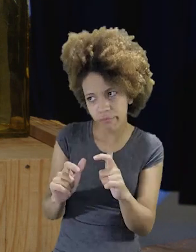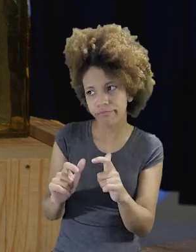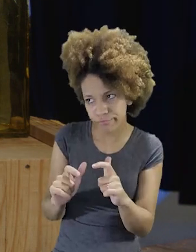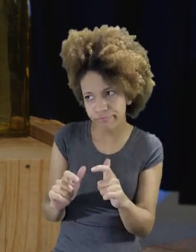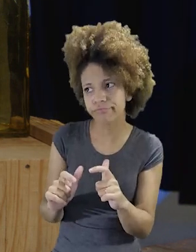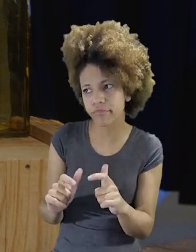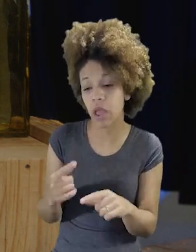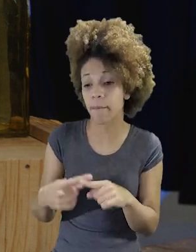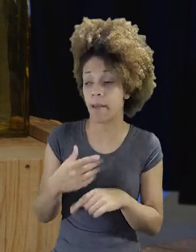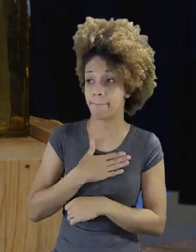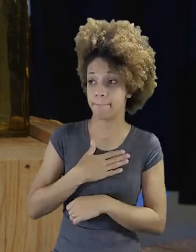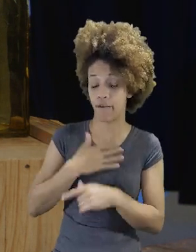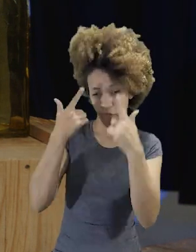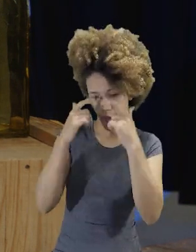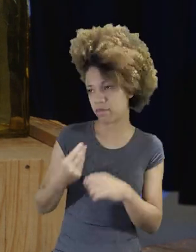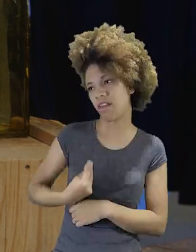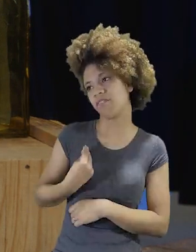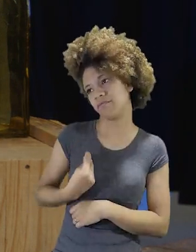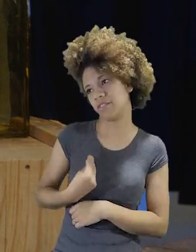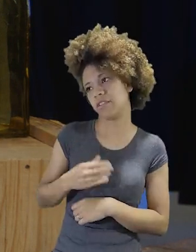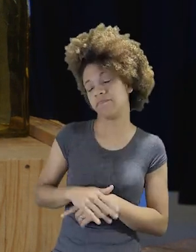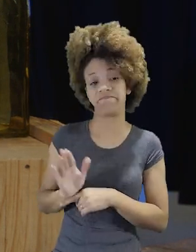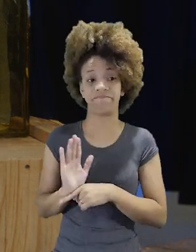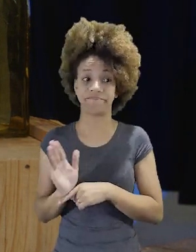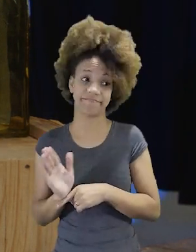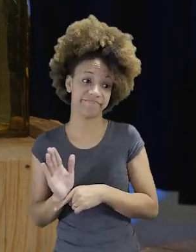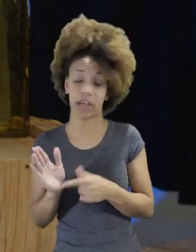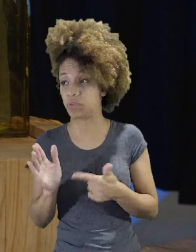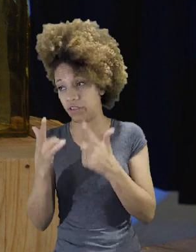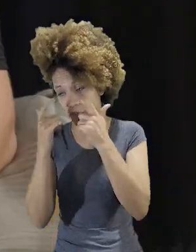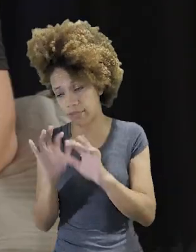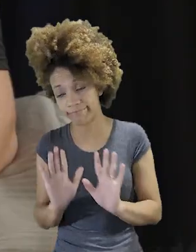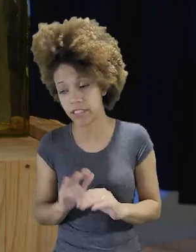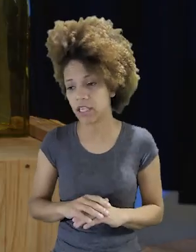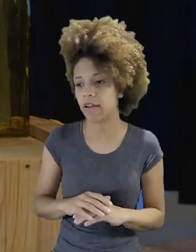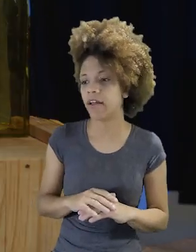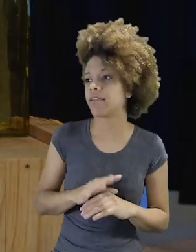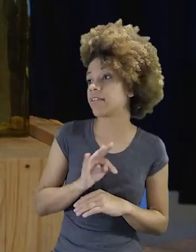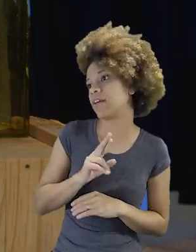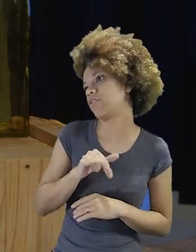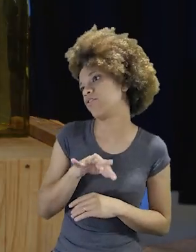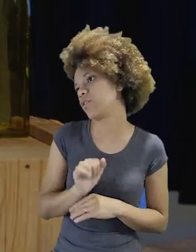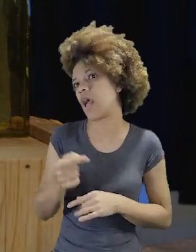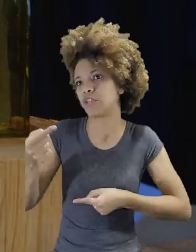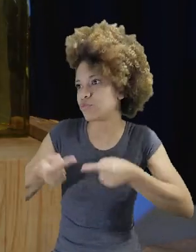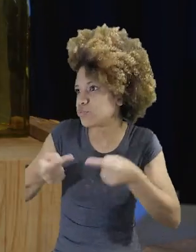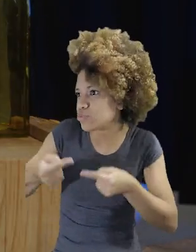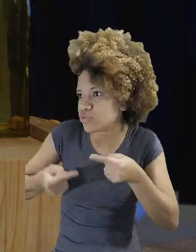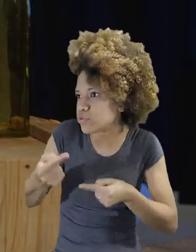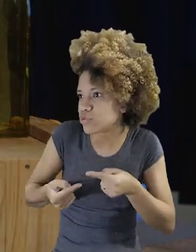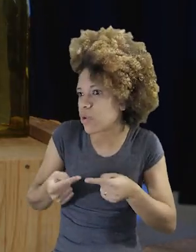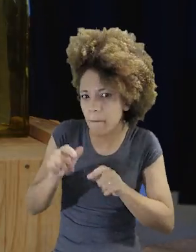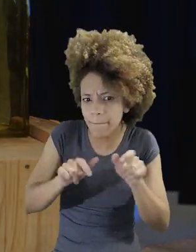filmes violentos né É porque pra mim violento é a vida não tem filme Violento mas enfim Sei lá o Tarantino